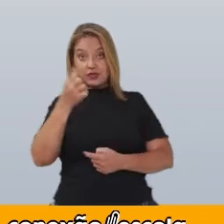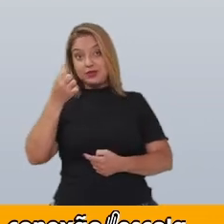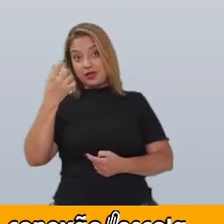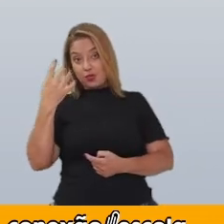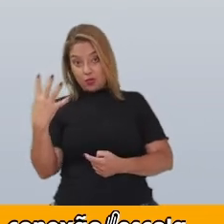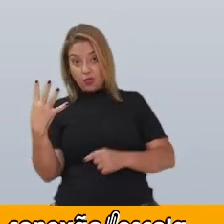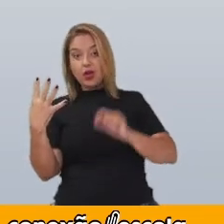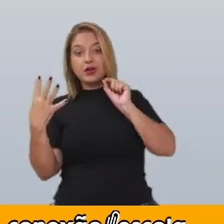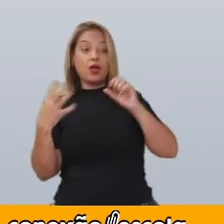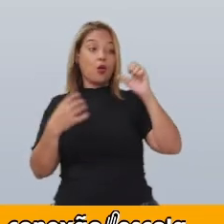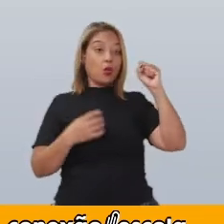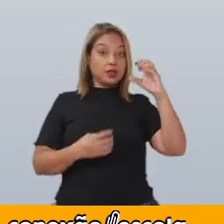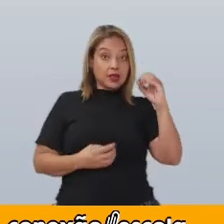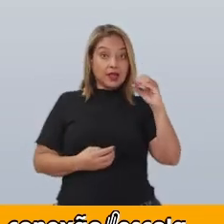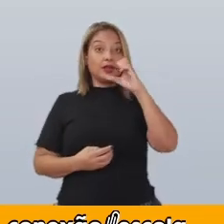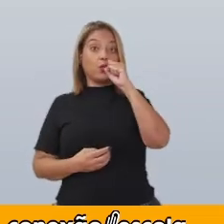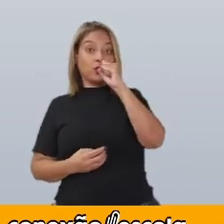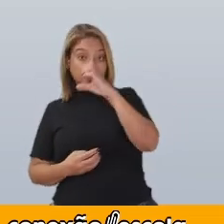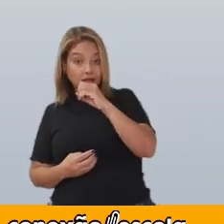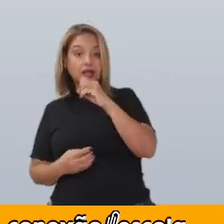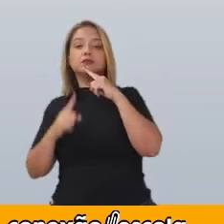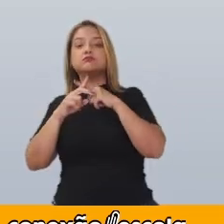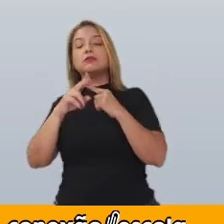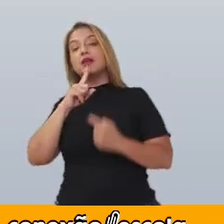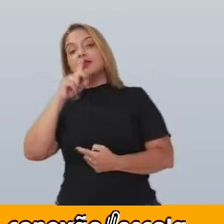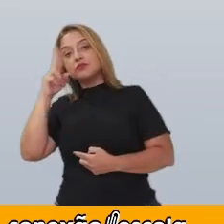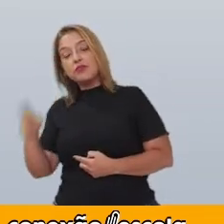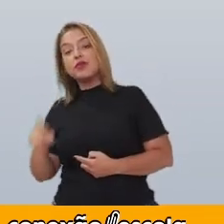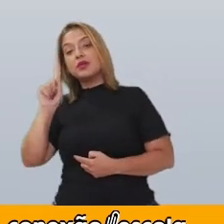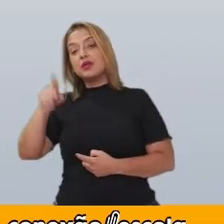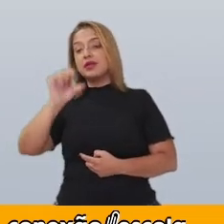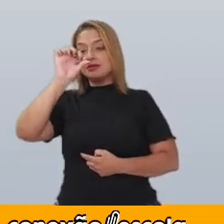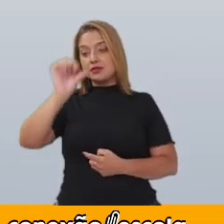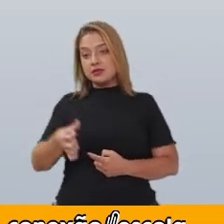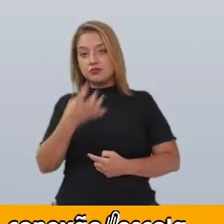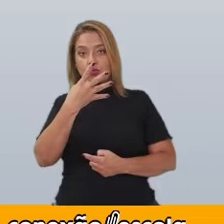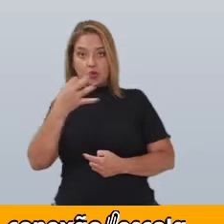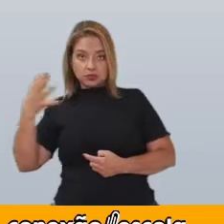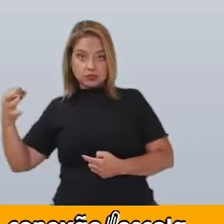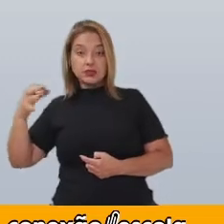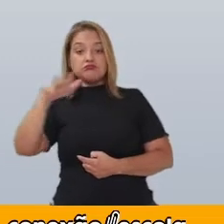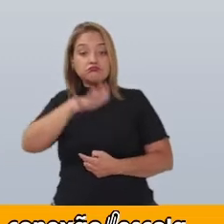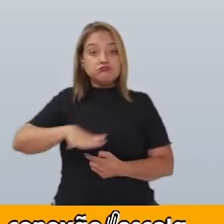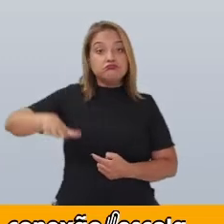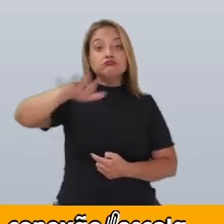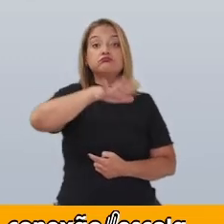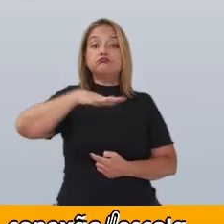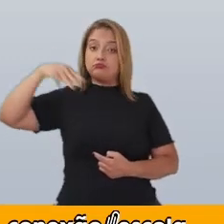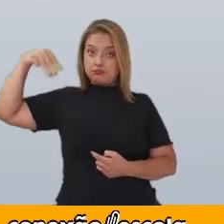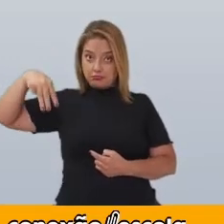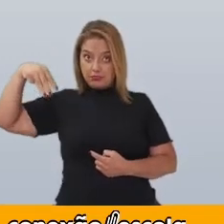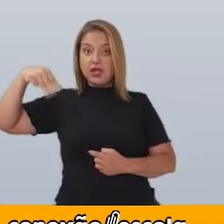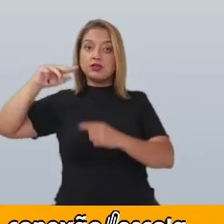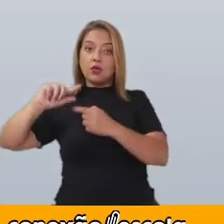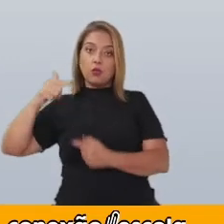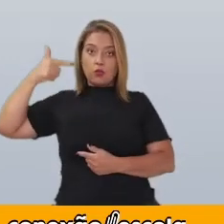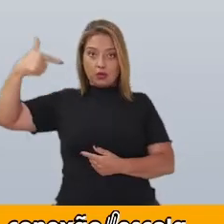é 6.400 metros quadrados. Agora vamos ver a área do